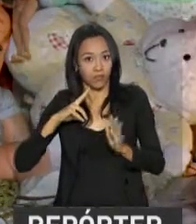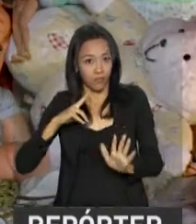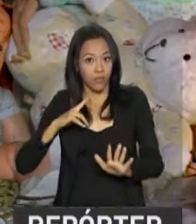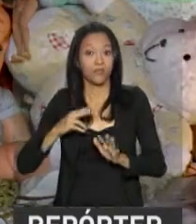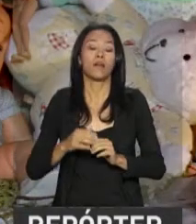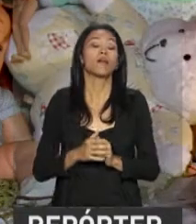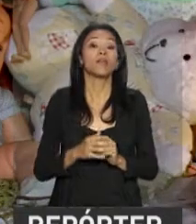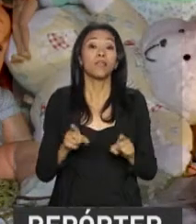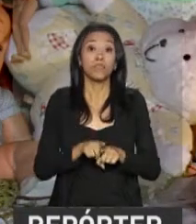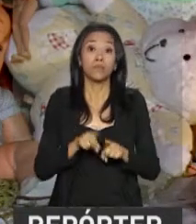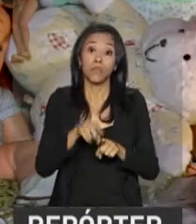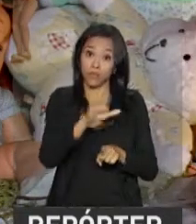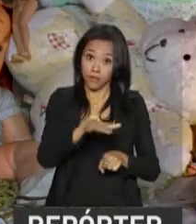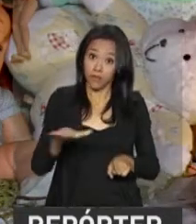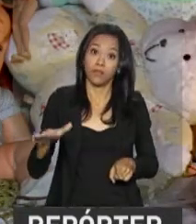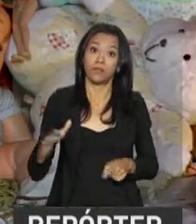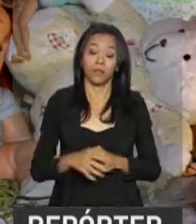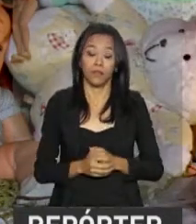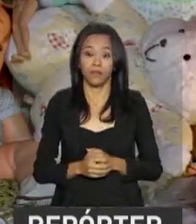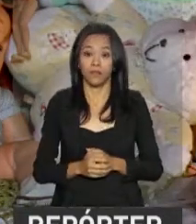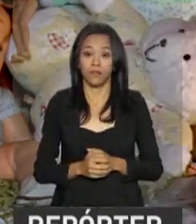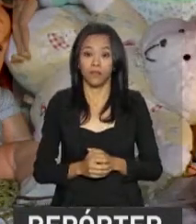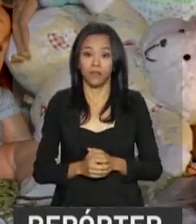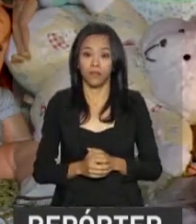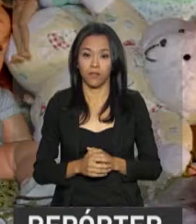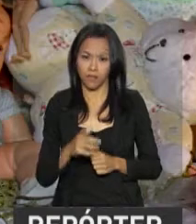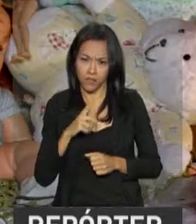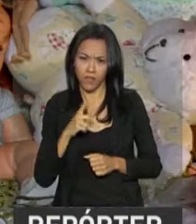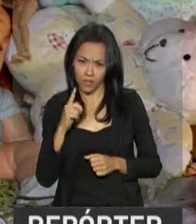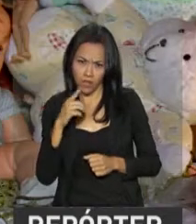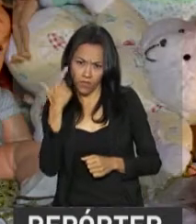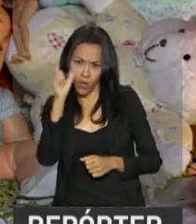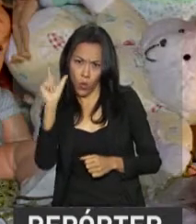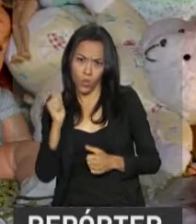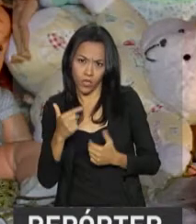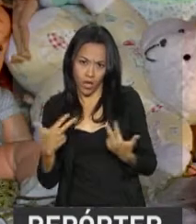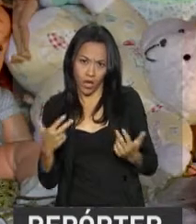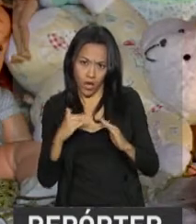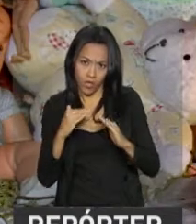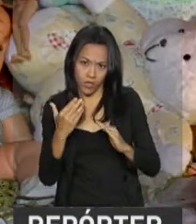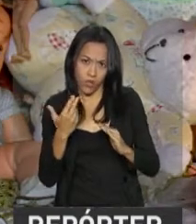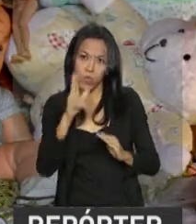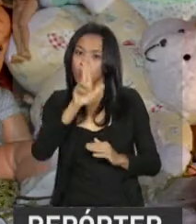e das crianças né já teve alguma vez o verdão